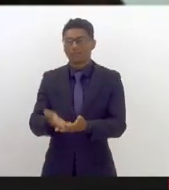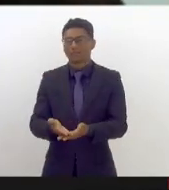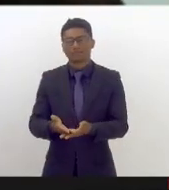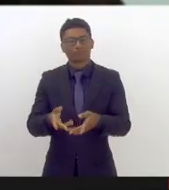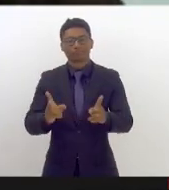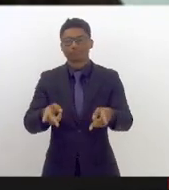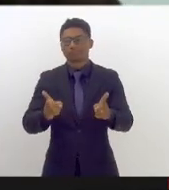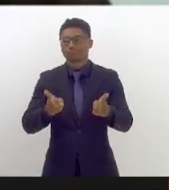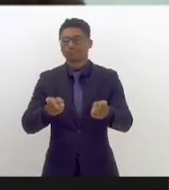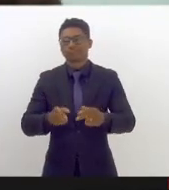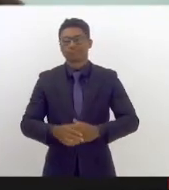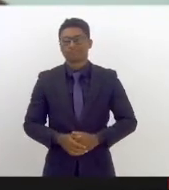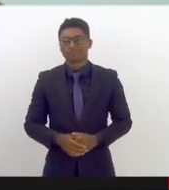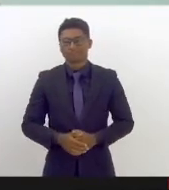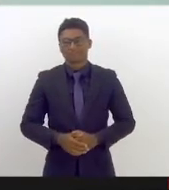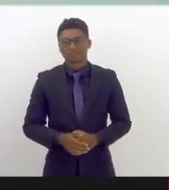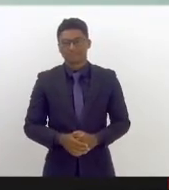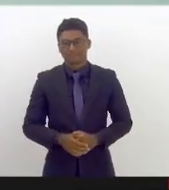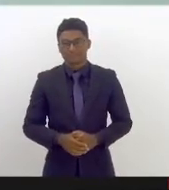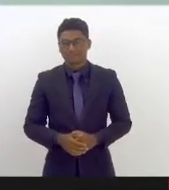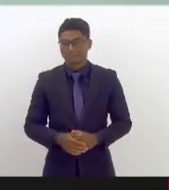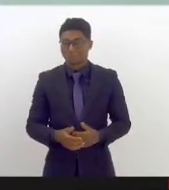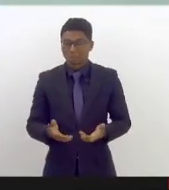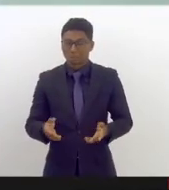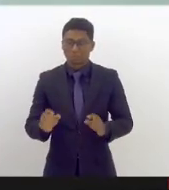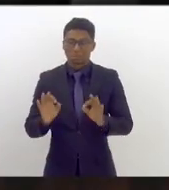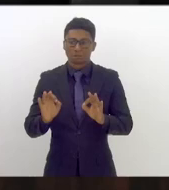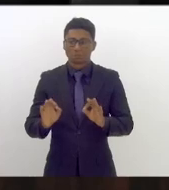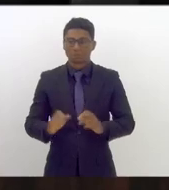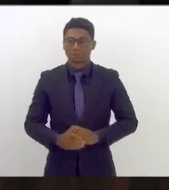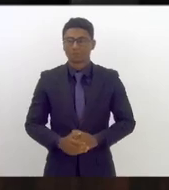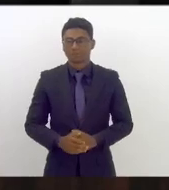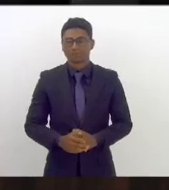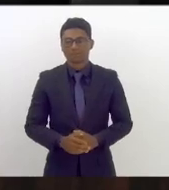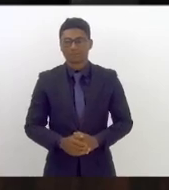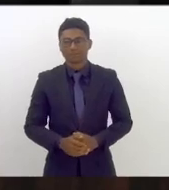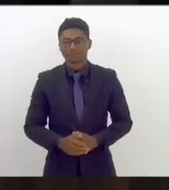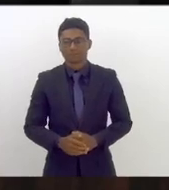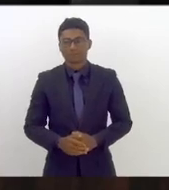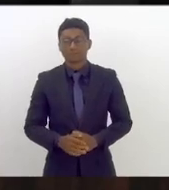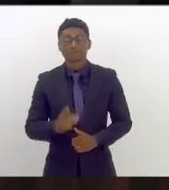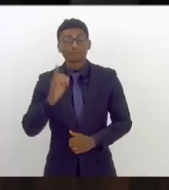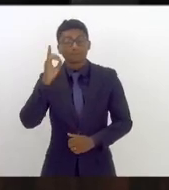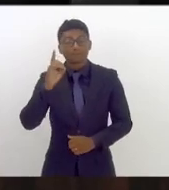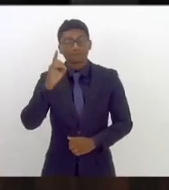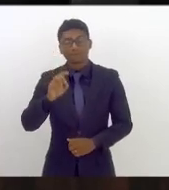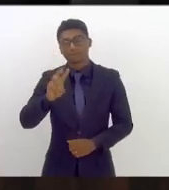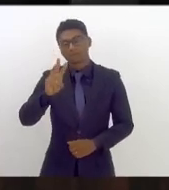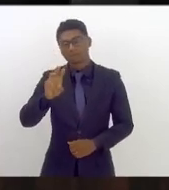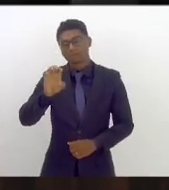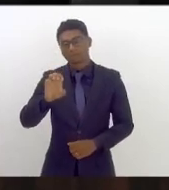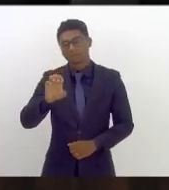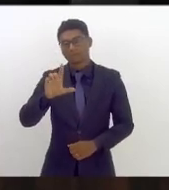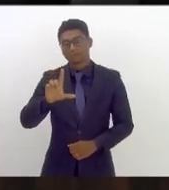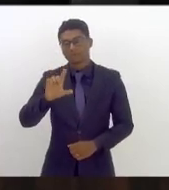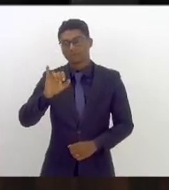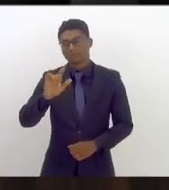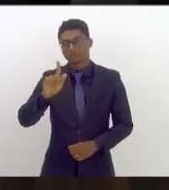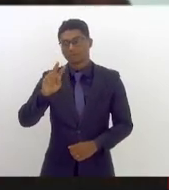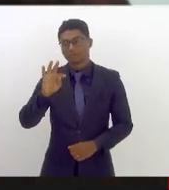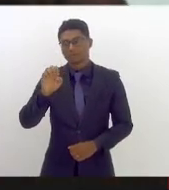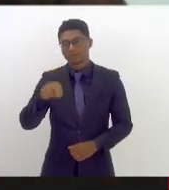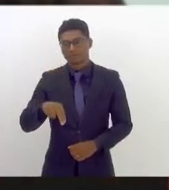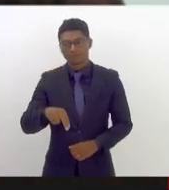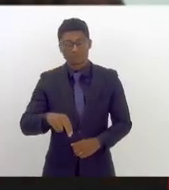Desde neném que ele é assim. Desde neném, tá certo. Deputado Wellington José. Vou mandar uma foto